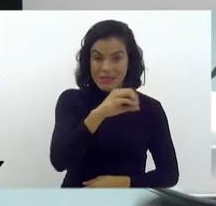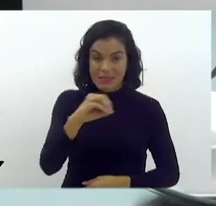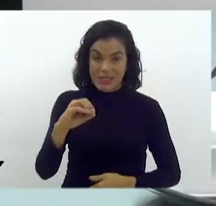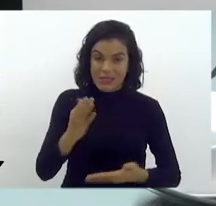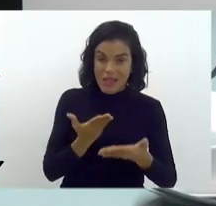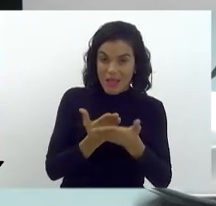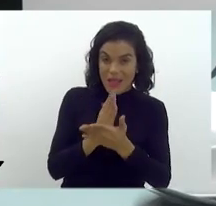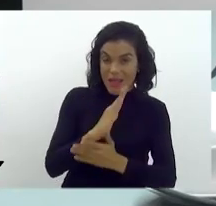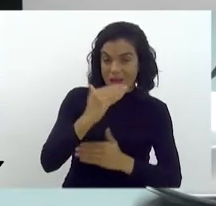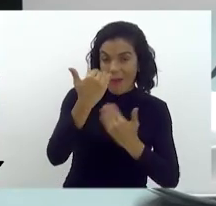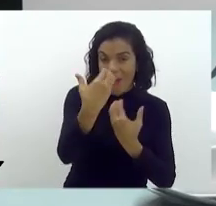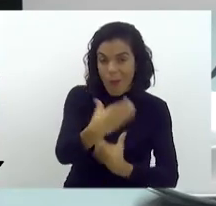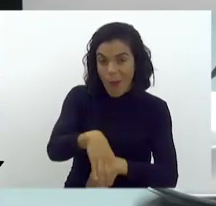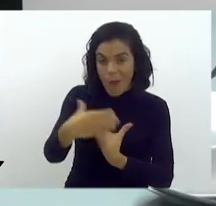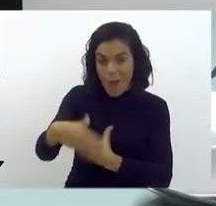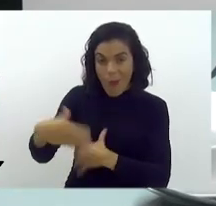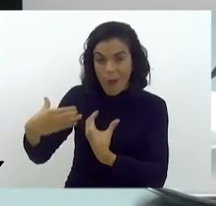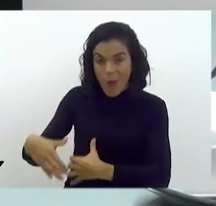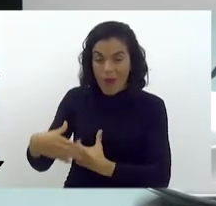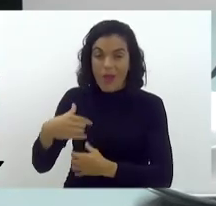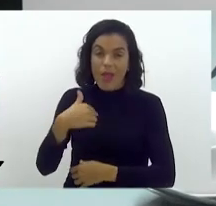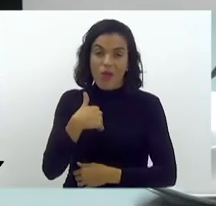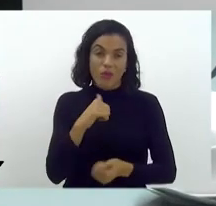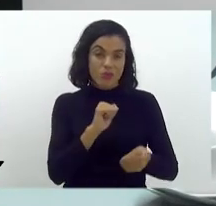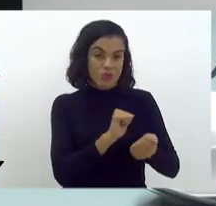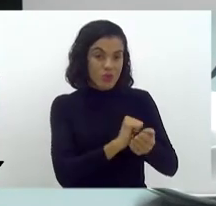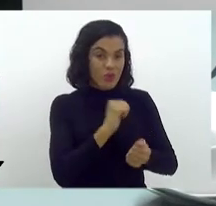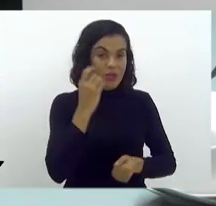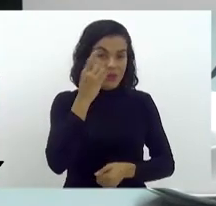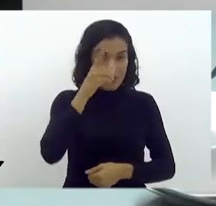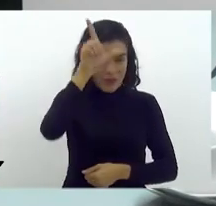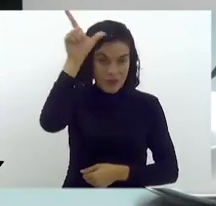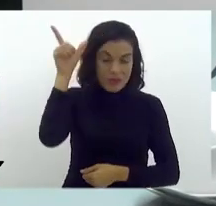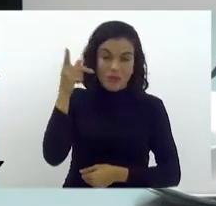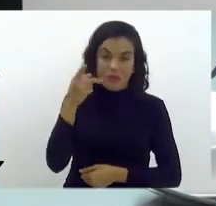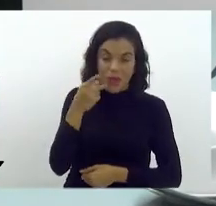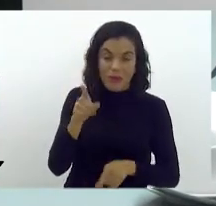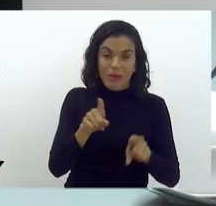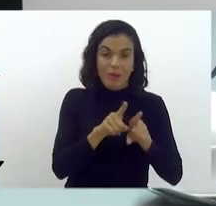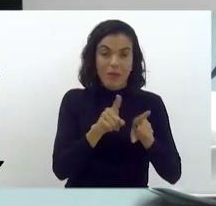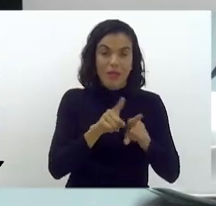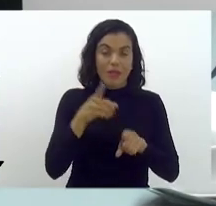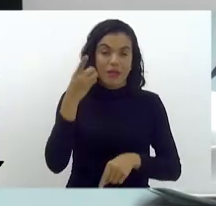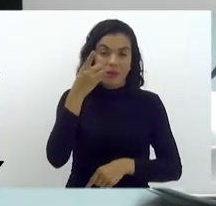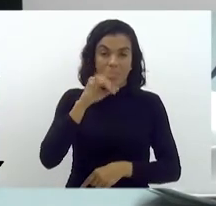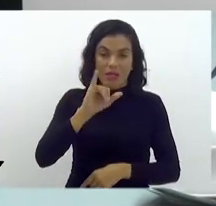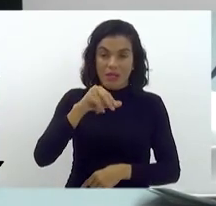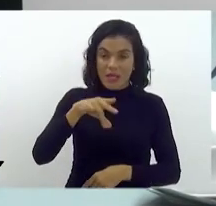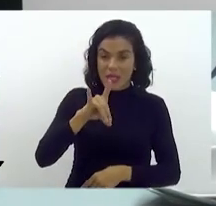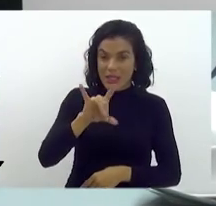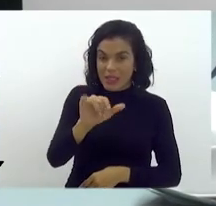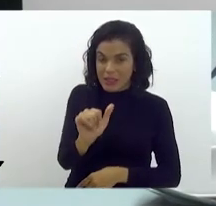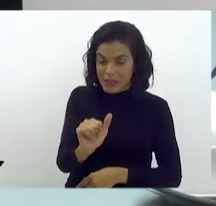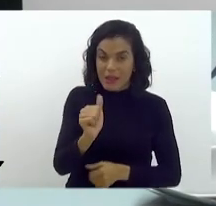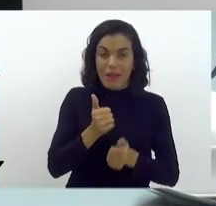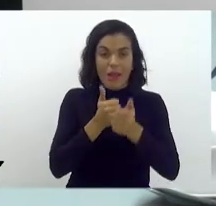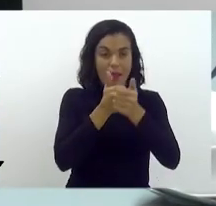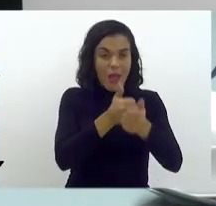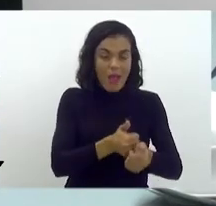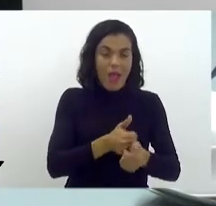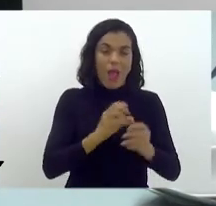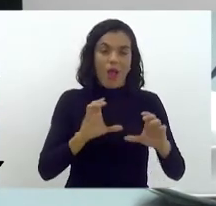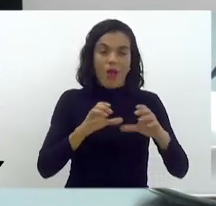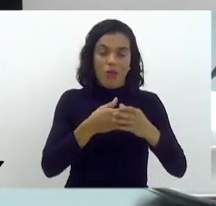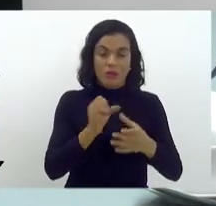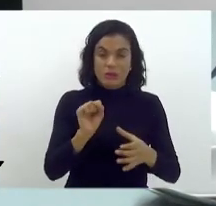Luiz Paulo e eu que trabalhamos na comissão de servidores Deputado da Índia que acompanha a comissão de servidores da comissão de segurança